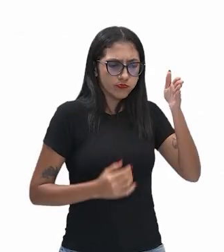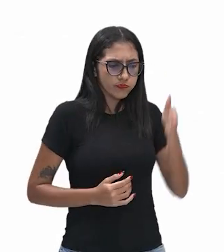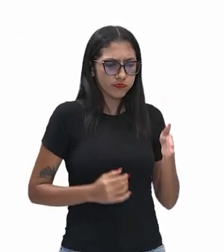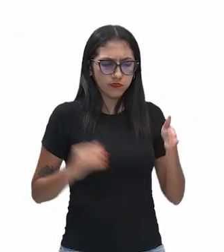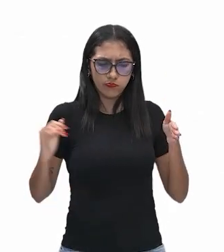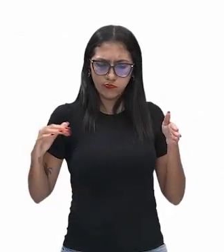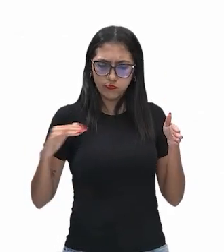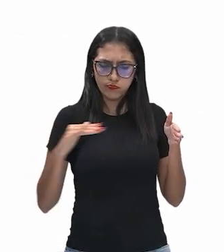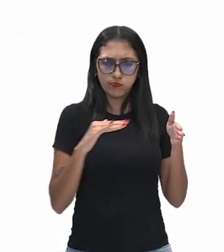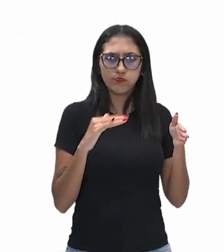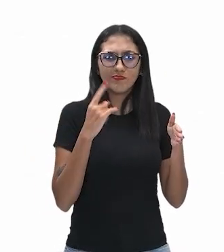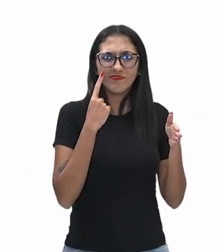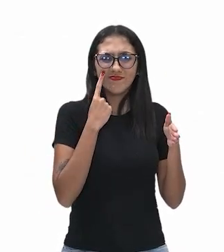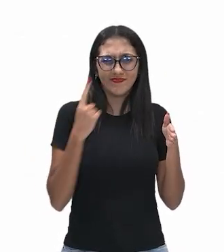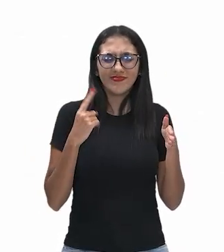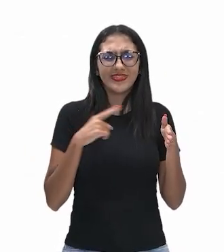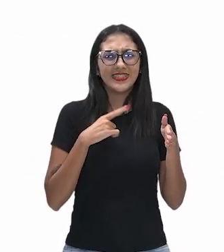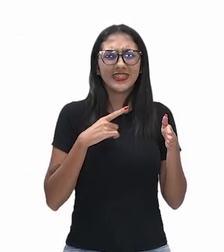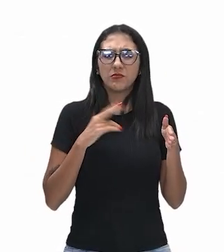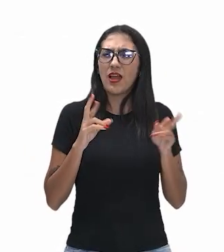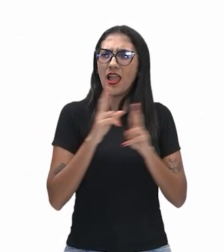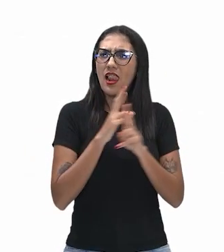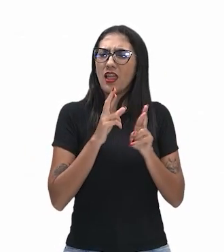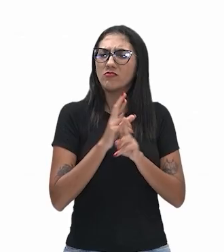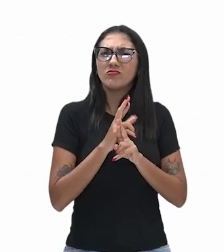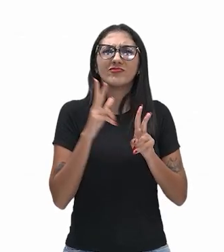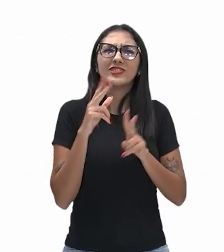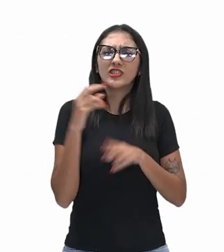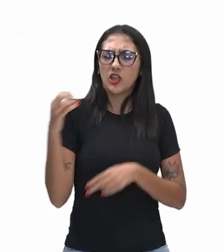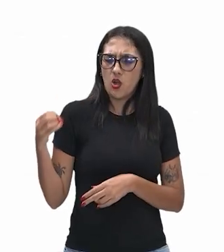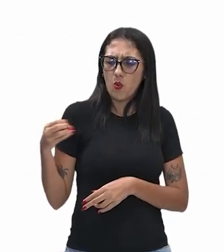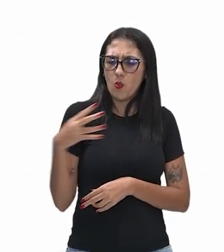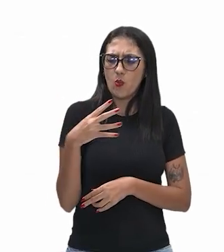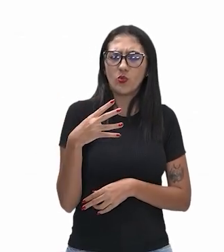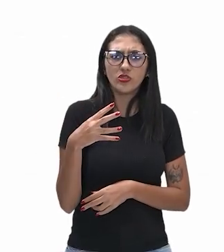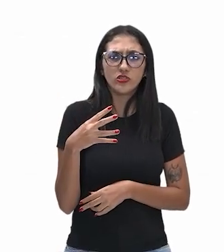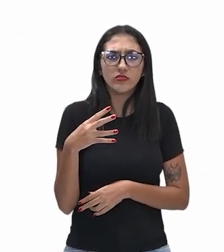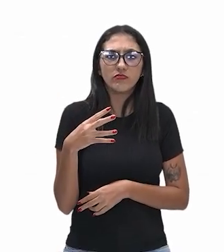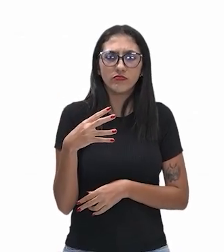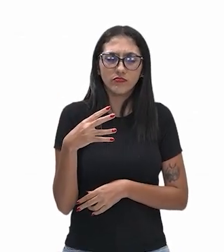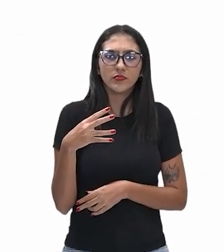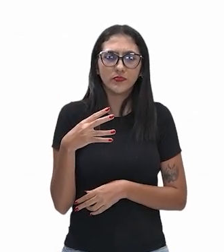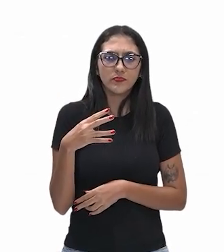uma interferência da luz e aí a gente tem um padrão de difração.